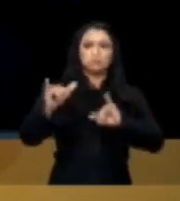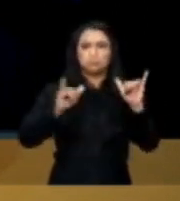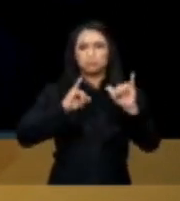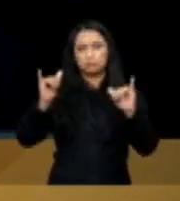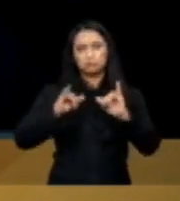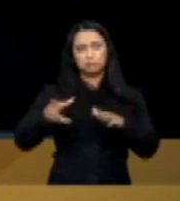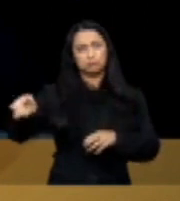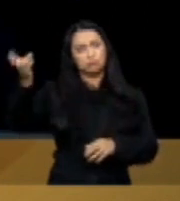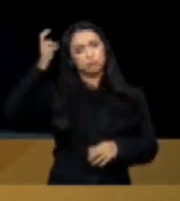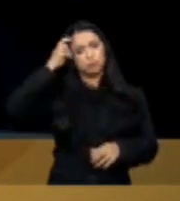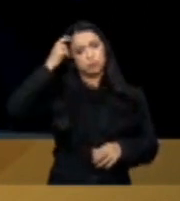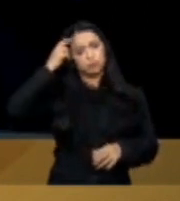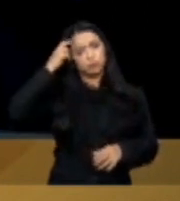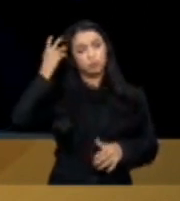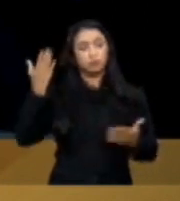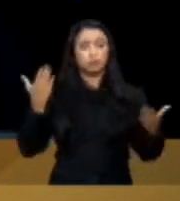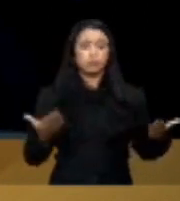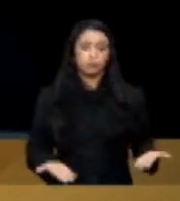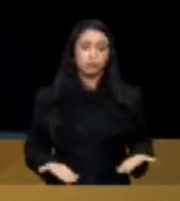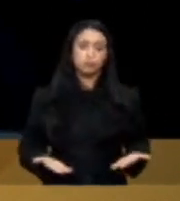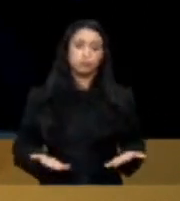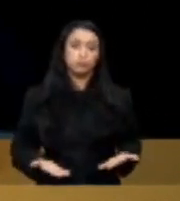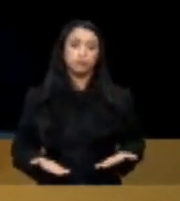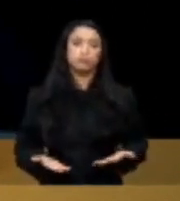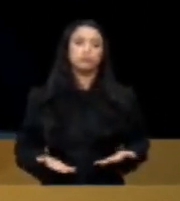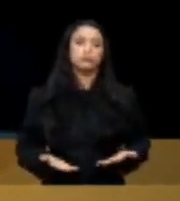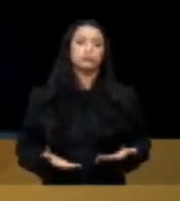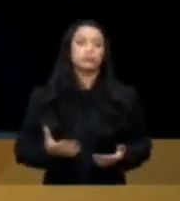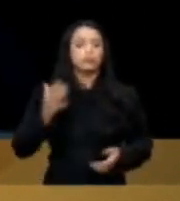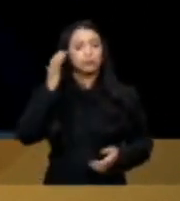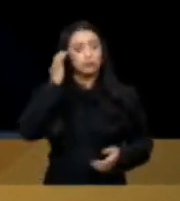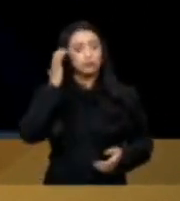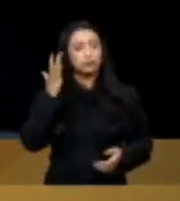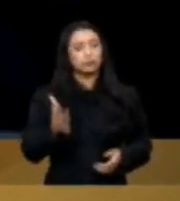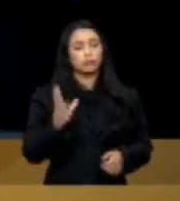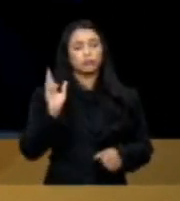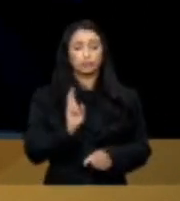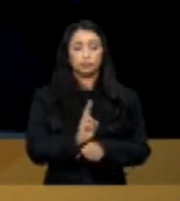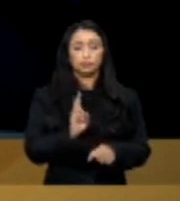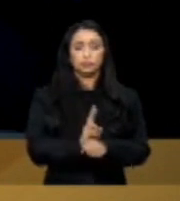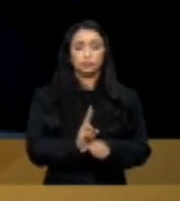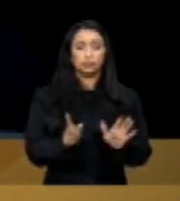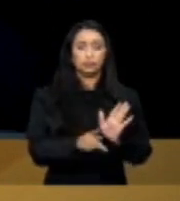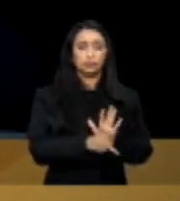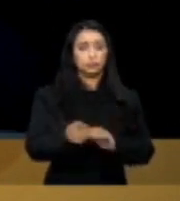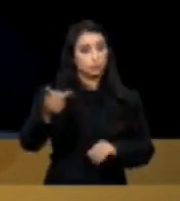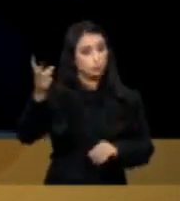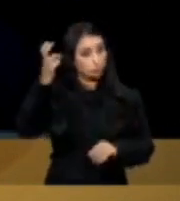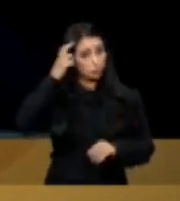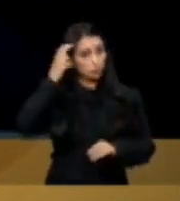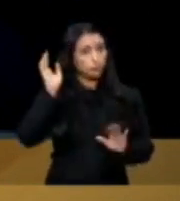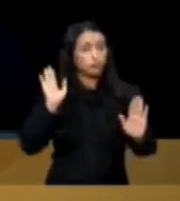culturais. E este ordenamento jurídico viabiliza a iniciativa protetiva do patrimônio cultural.